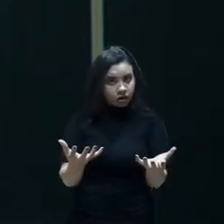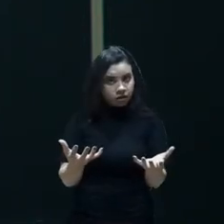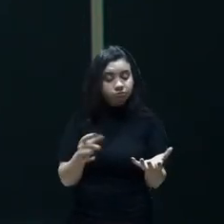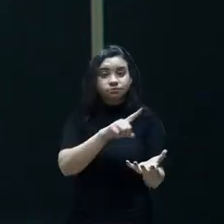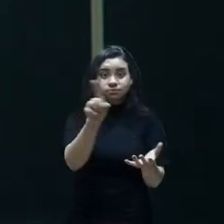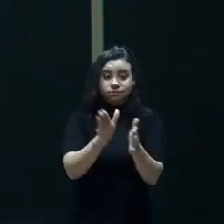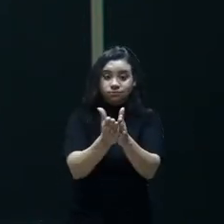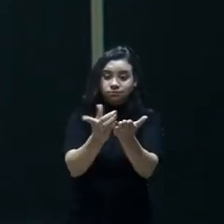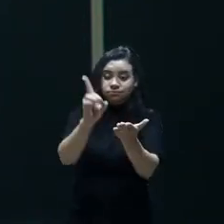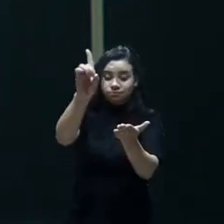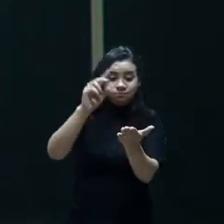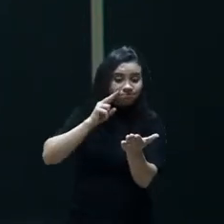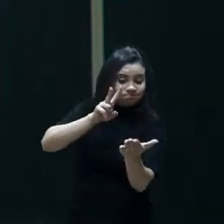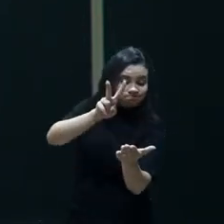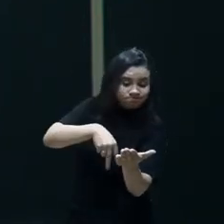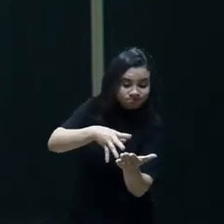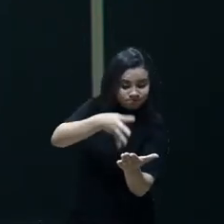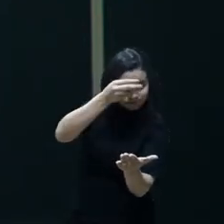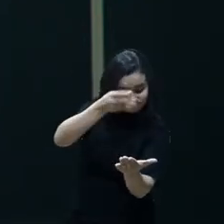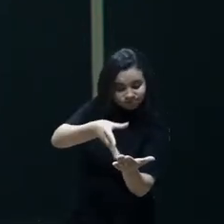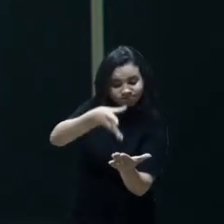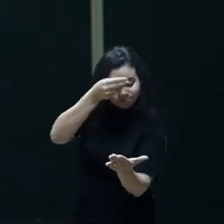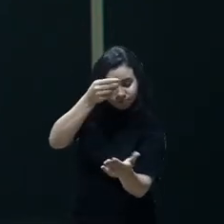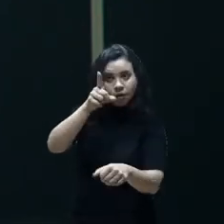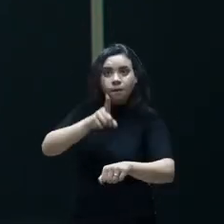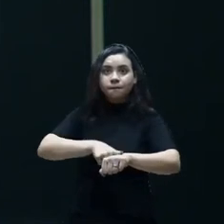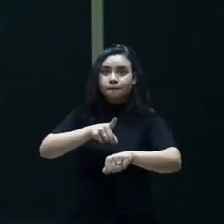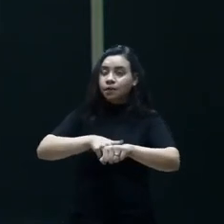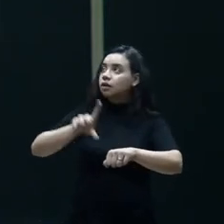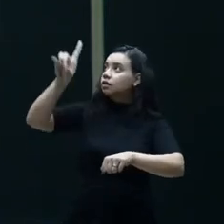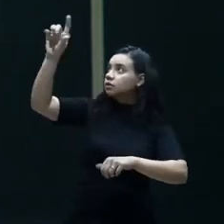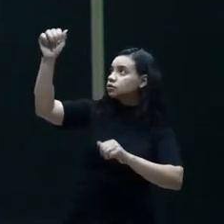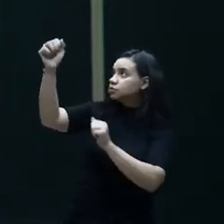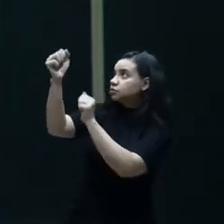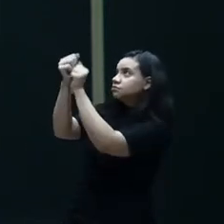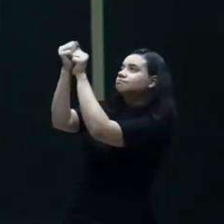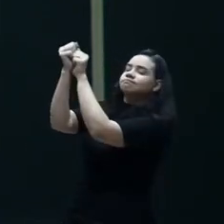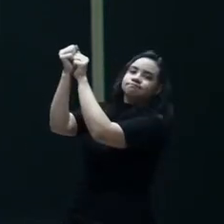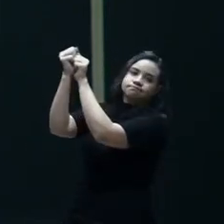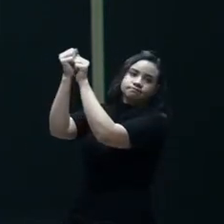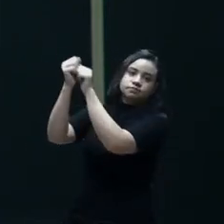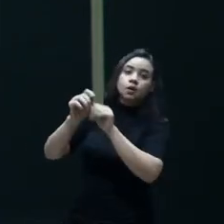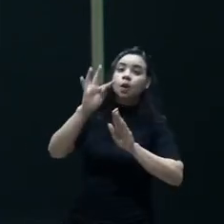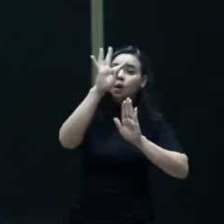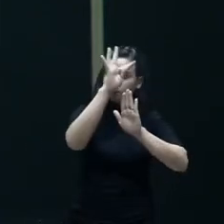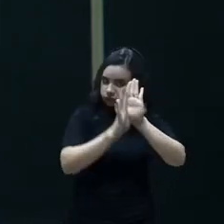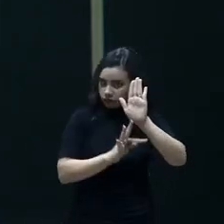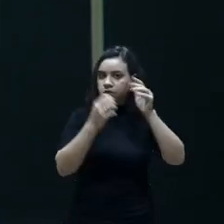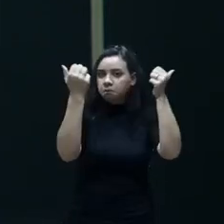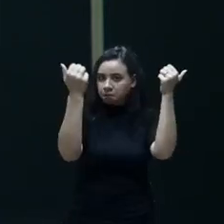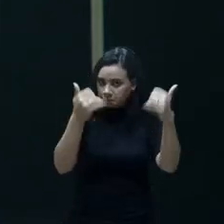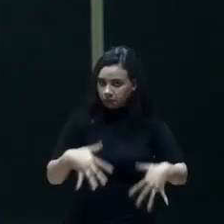Busque a palavra de Deus. Busque esse momento com Deus. O texto que nós lemos nos fala